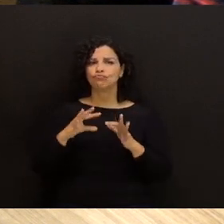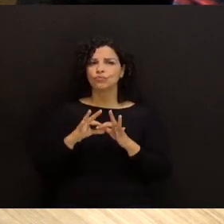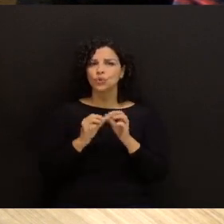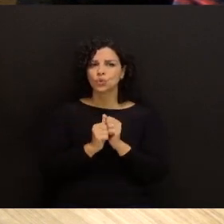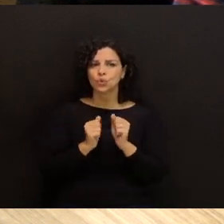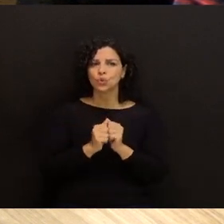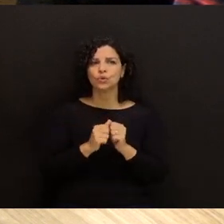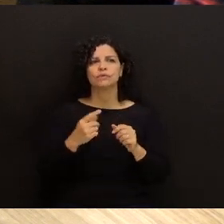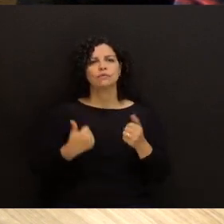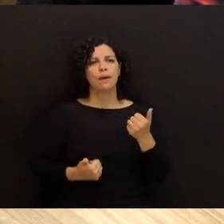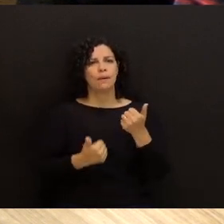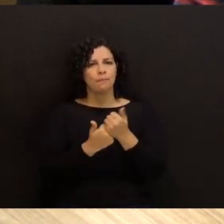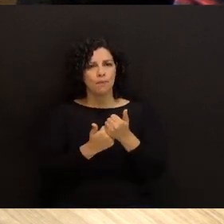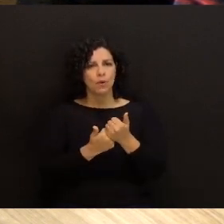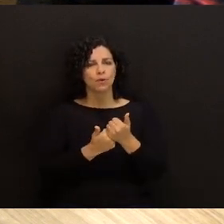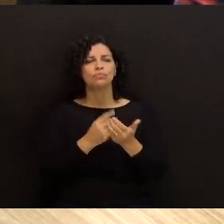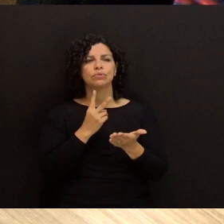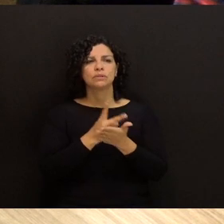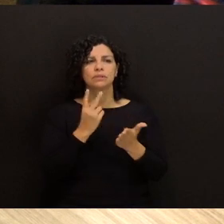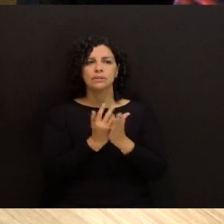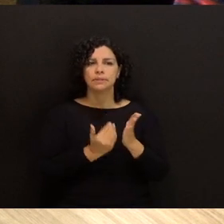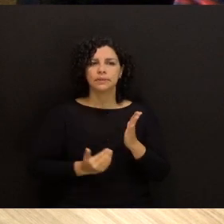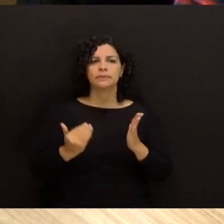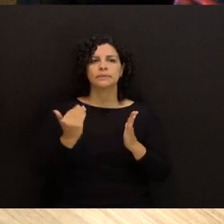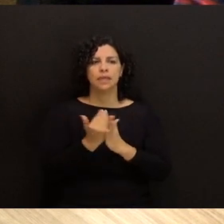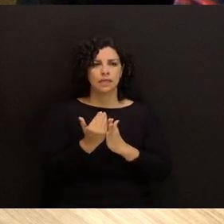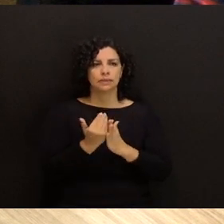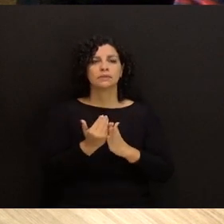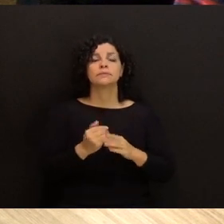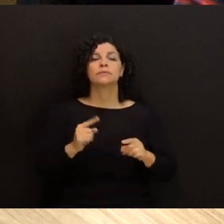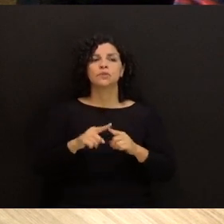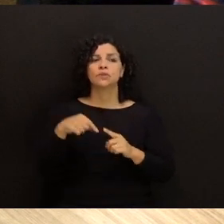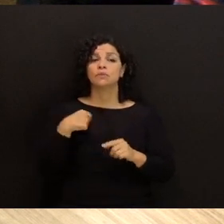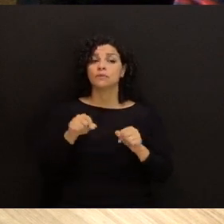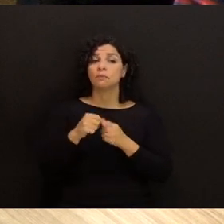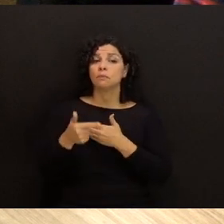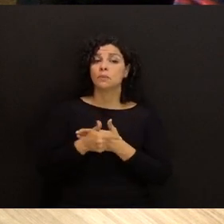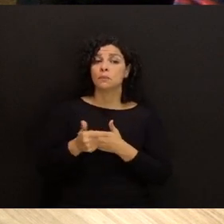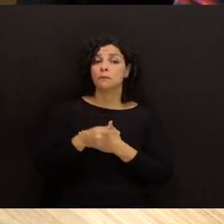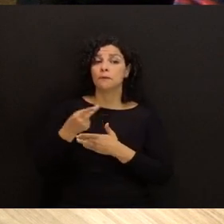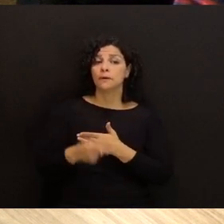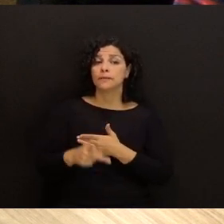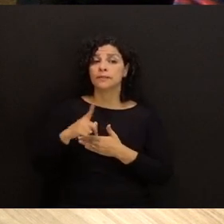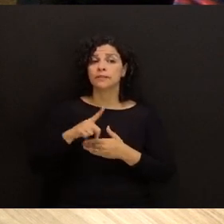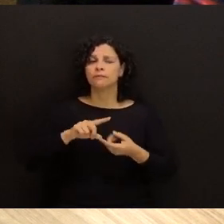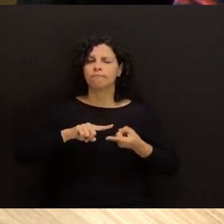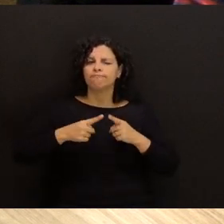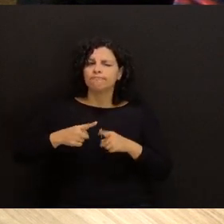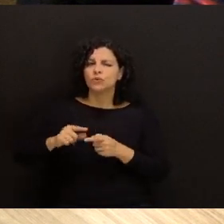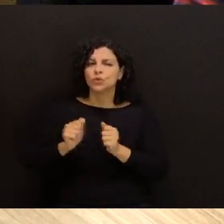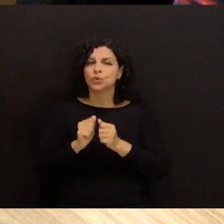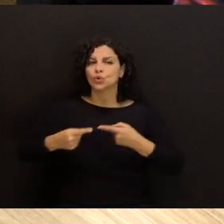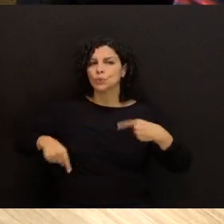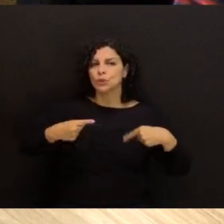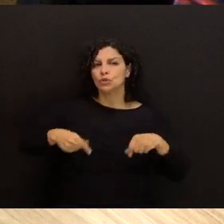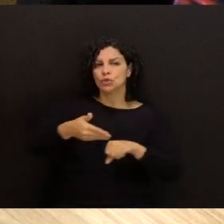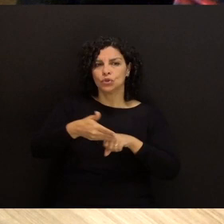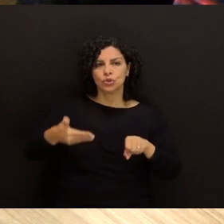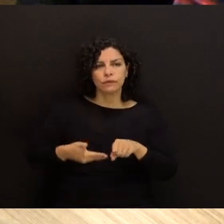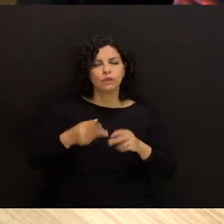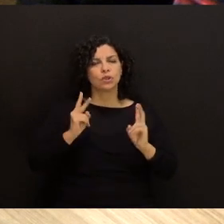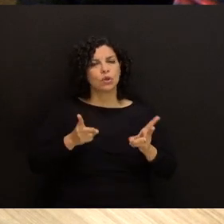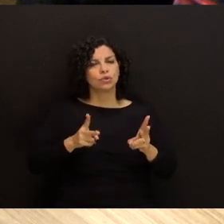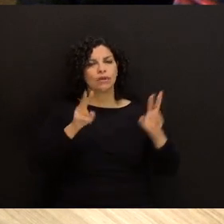e vamos nos fortalecer cada vez mais vamos fazer o nosso papel que é de articular políticas públicas e